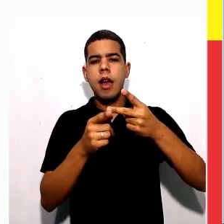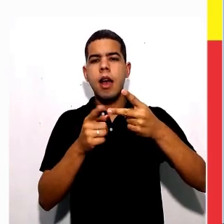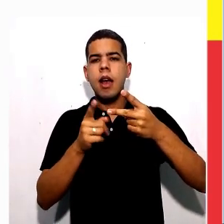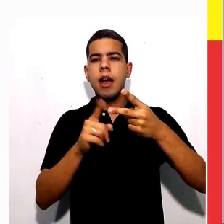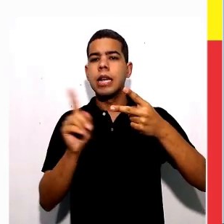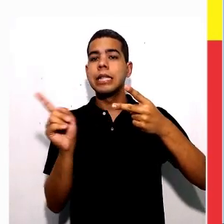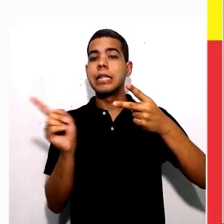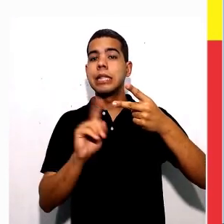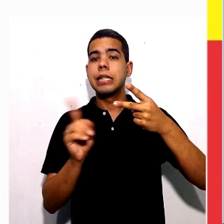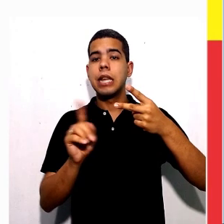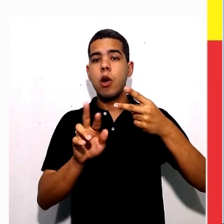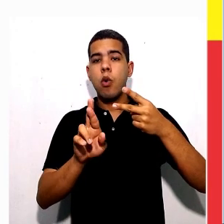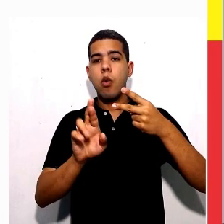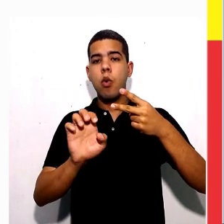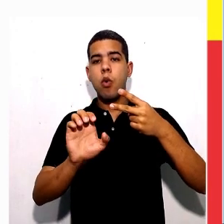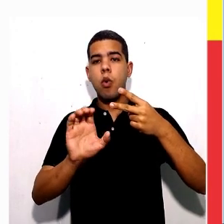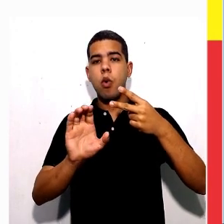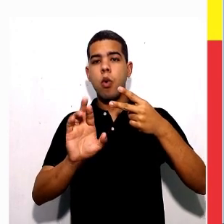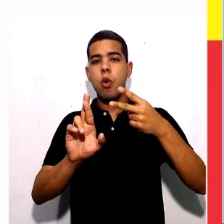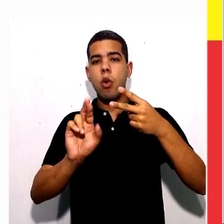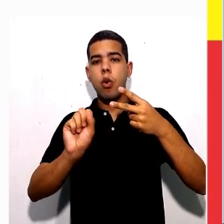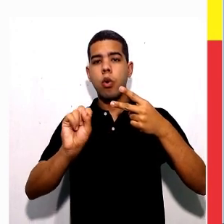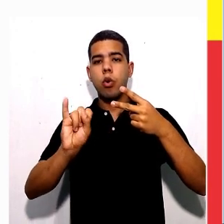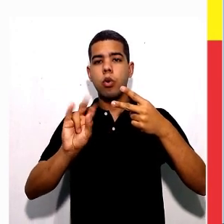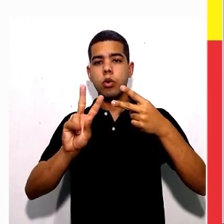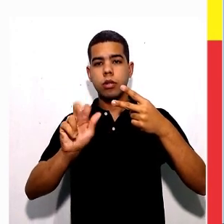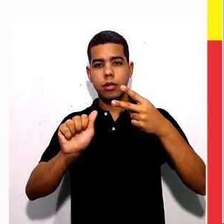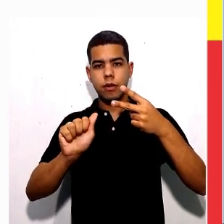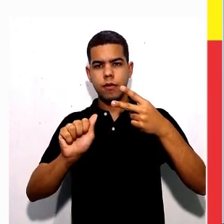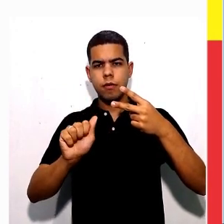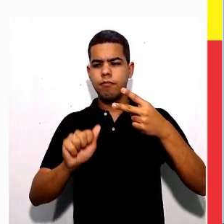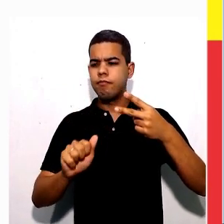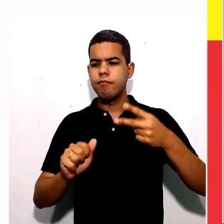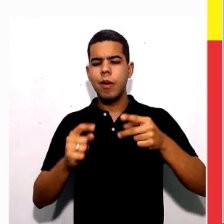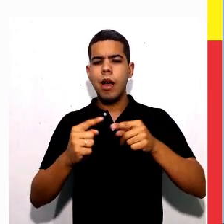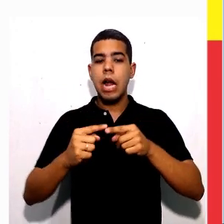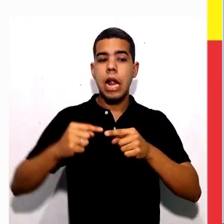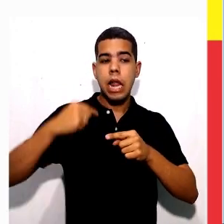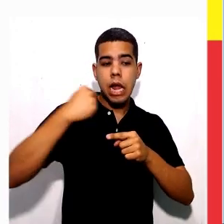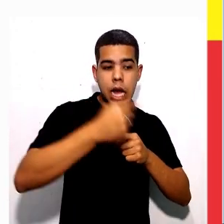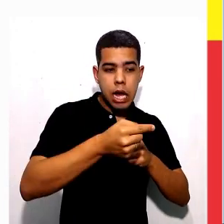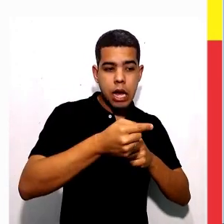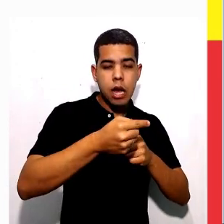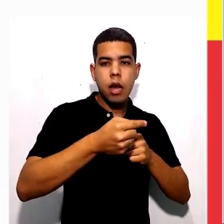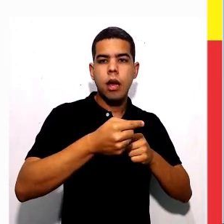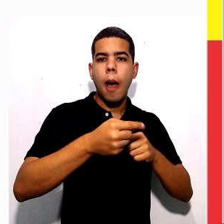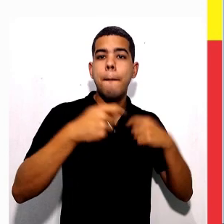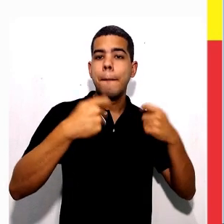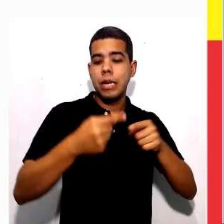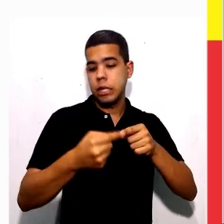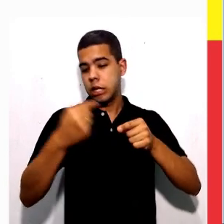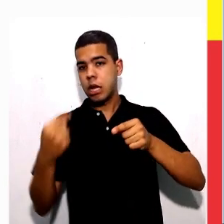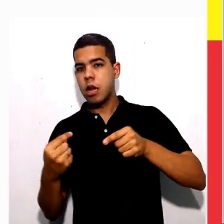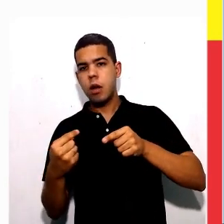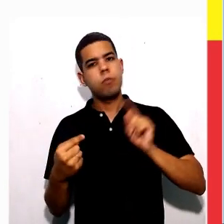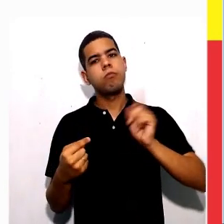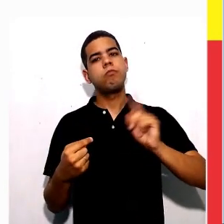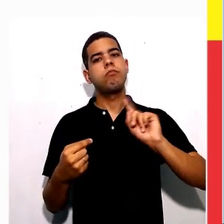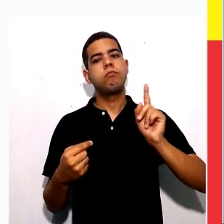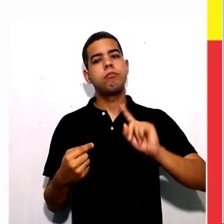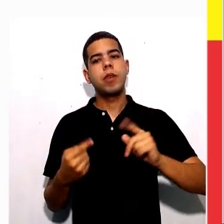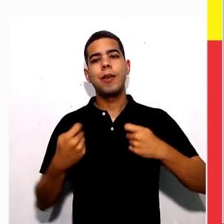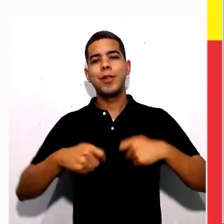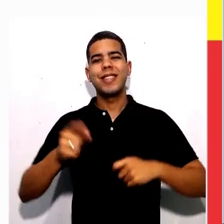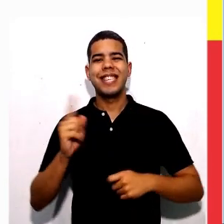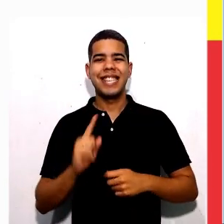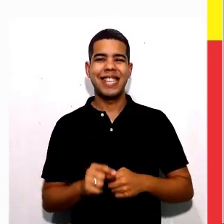Por quê? Para determinar a figura do termo posterior, a gente não precisa saber a imagem